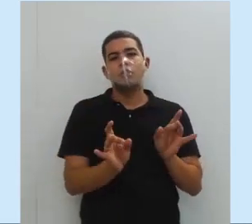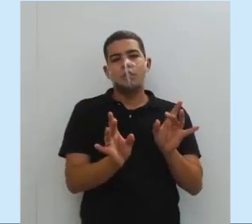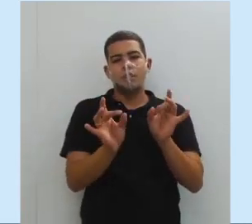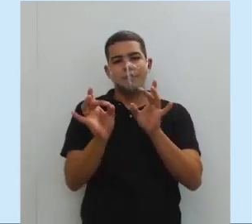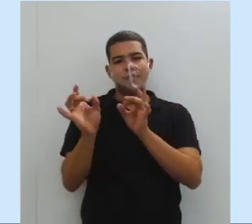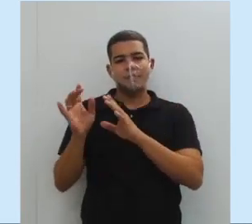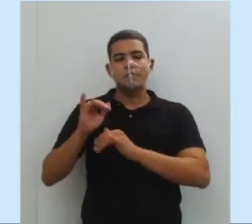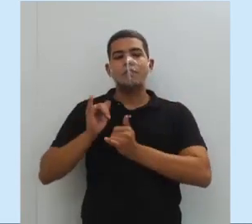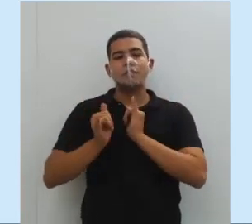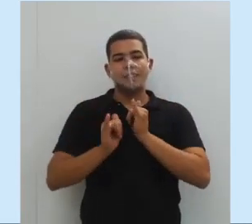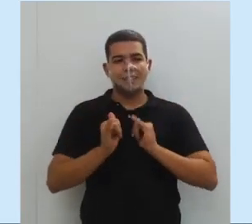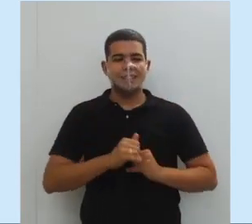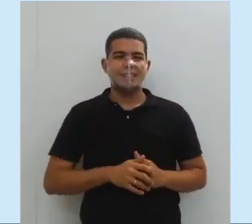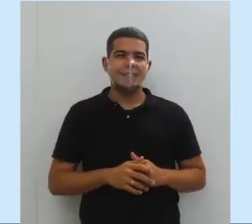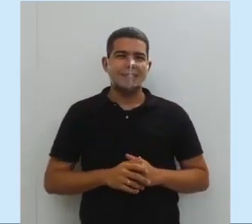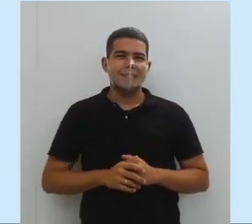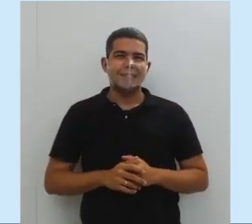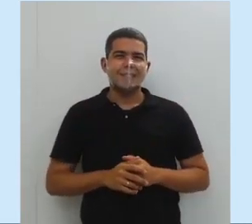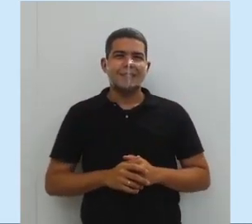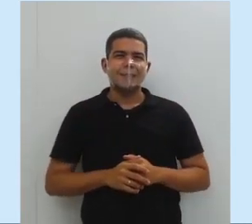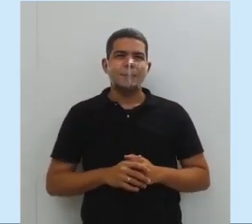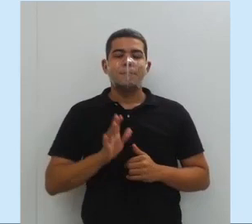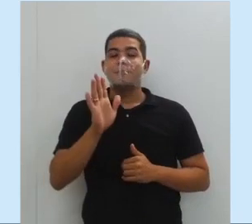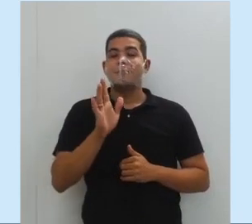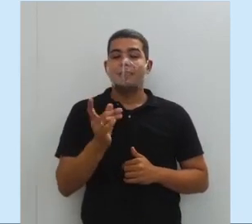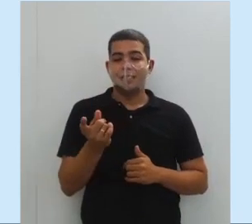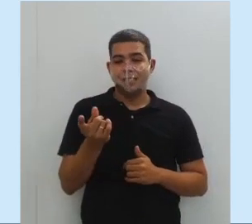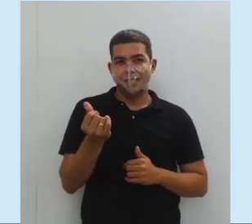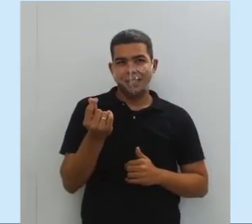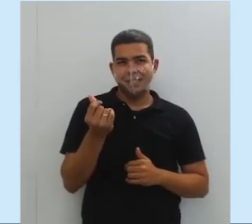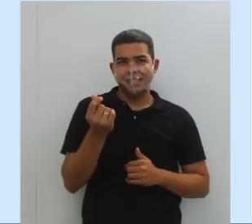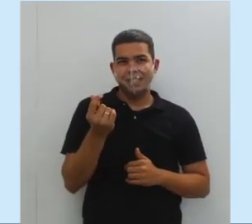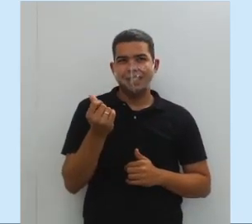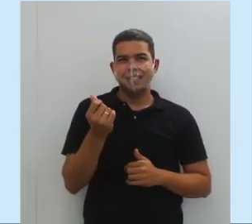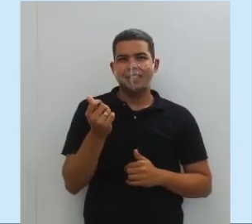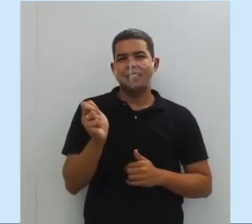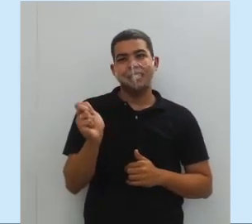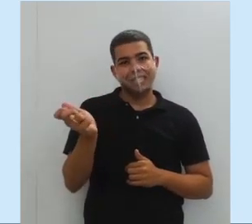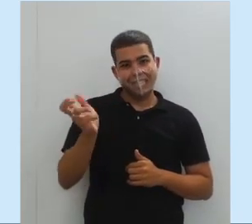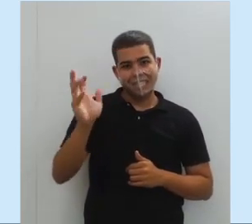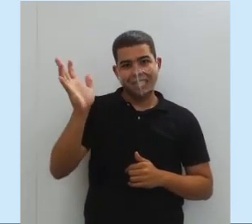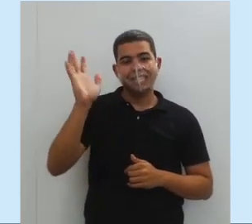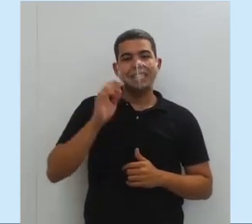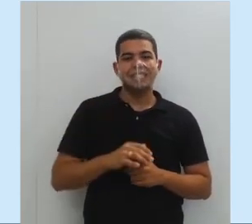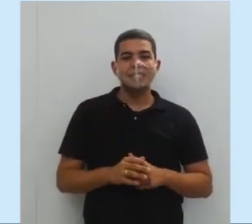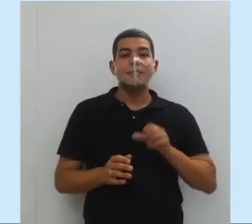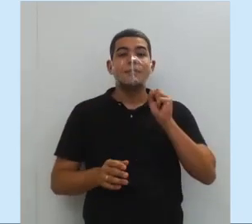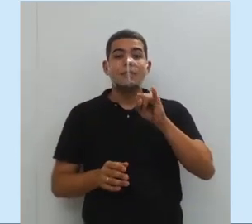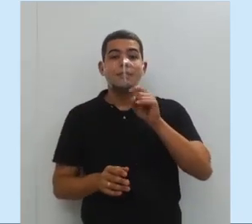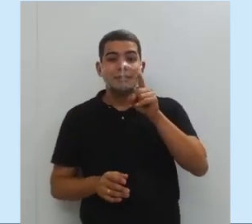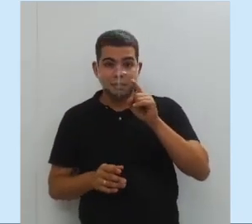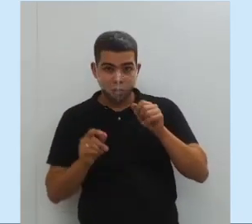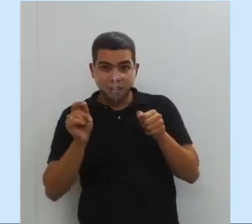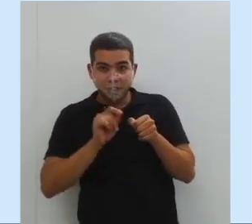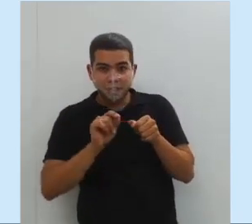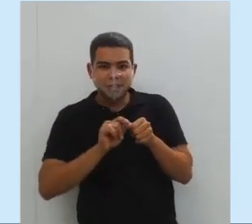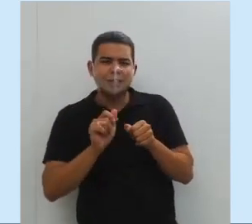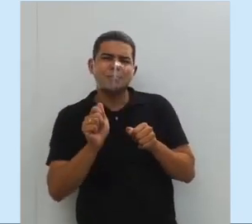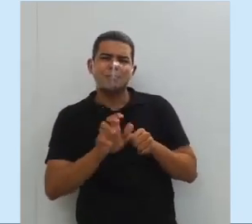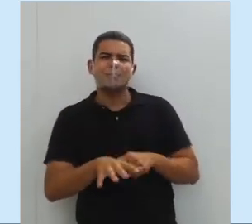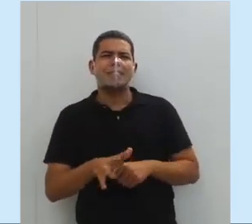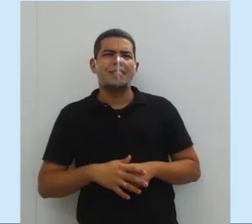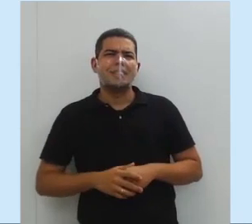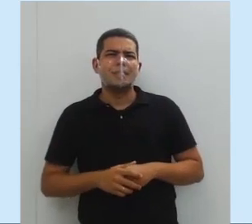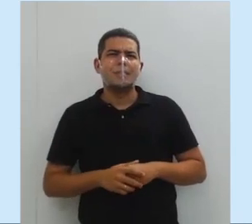e vendem na internet, né? Mas o preço do carrinho na internet é bem mais caro do que se você aprender a